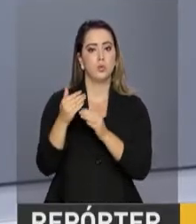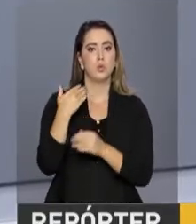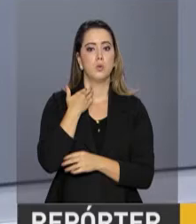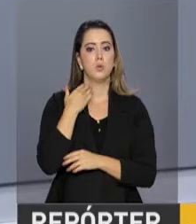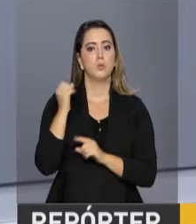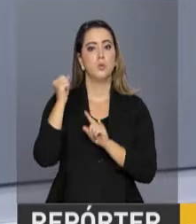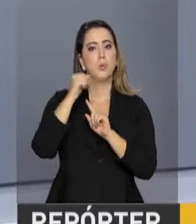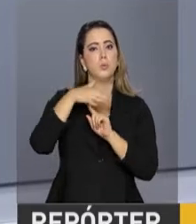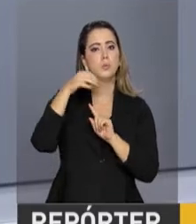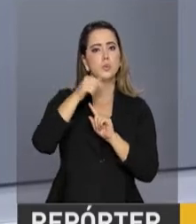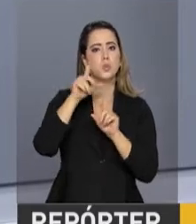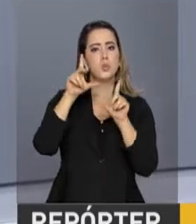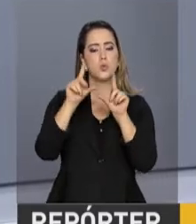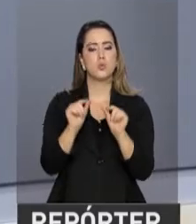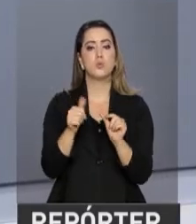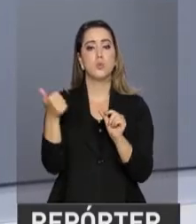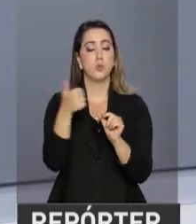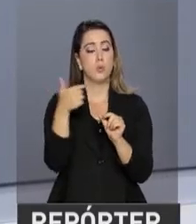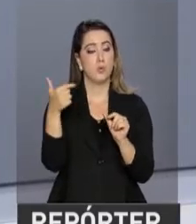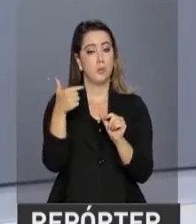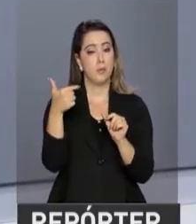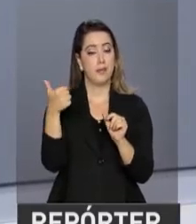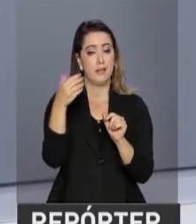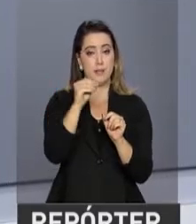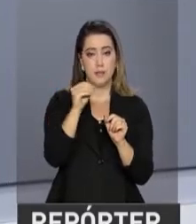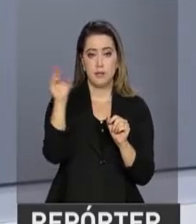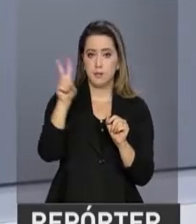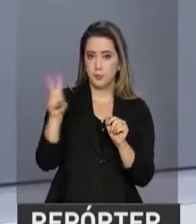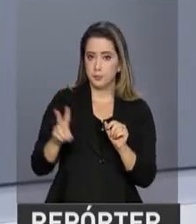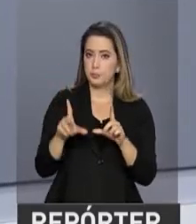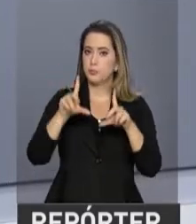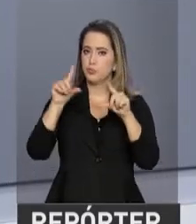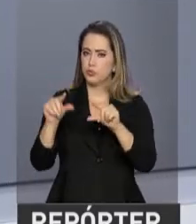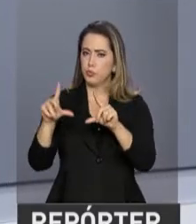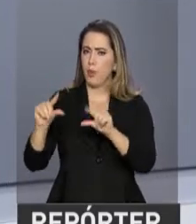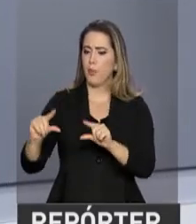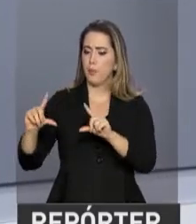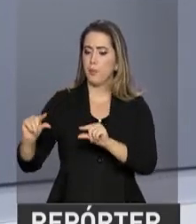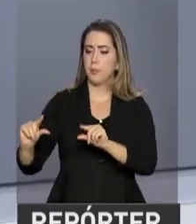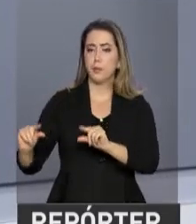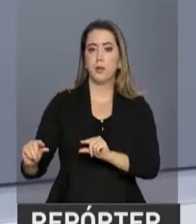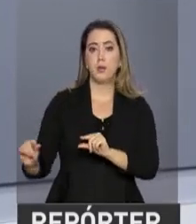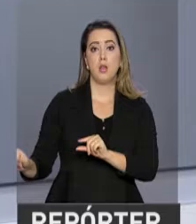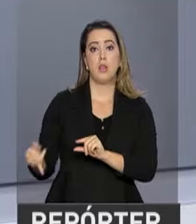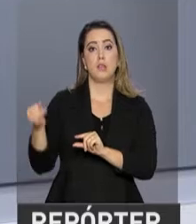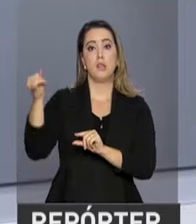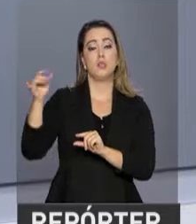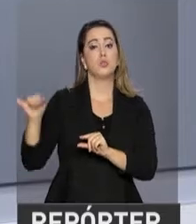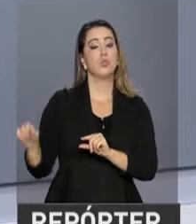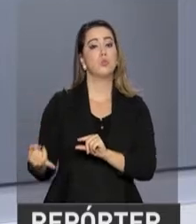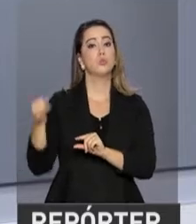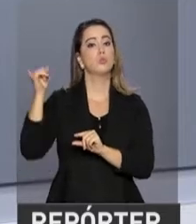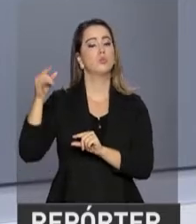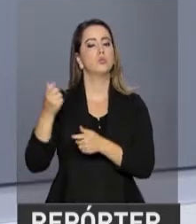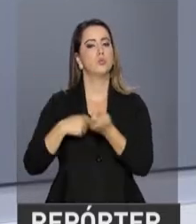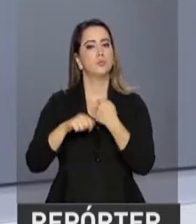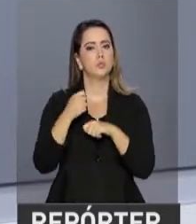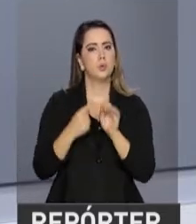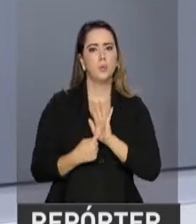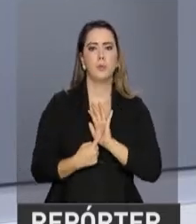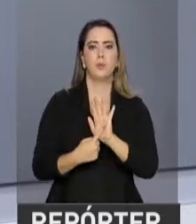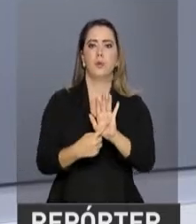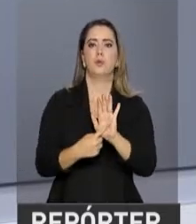central reduziu pela décima vez consecutiva a taxa básica de juros da economia o anúncio revela a recuperação do mercado